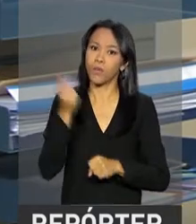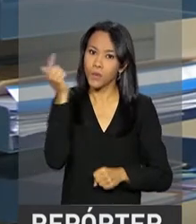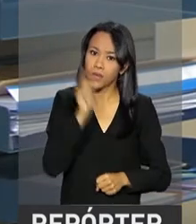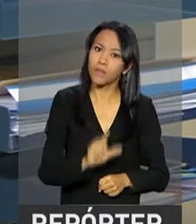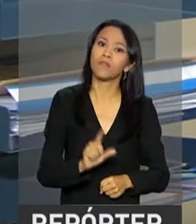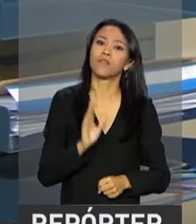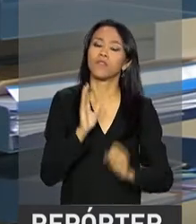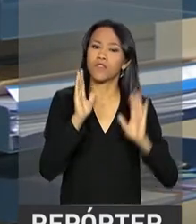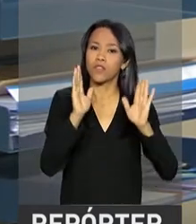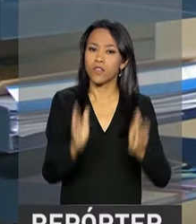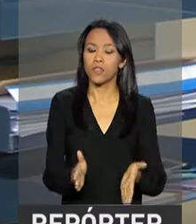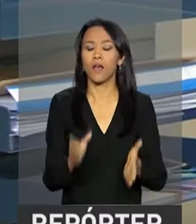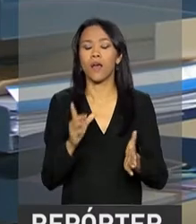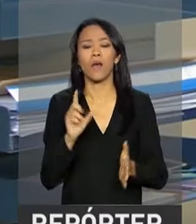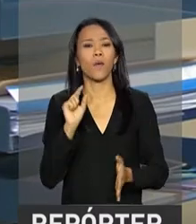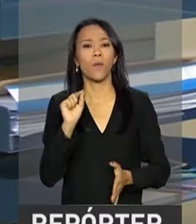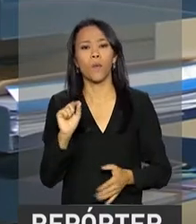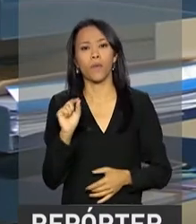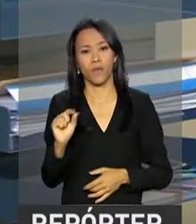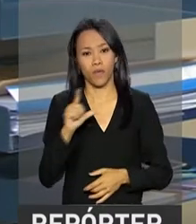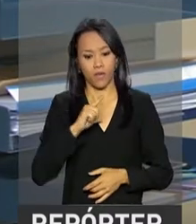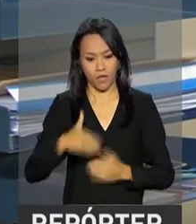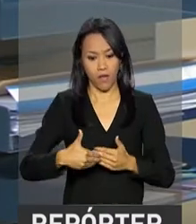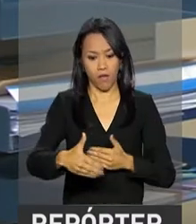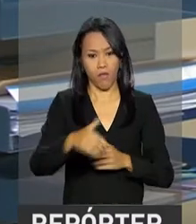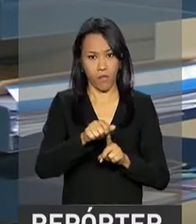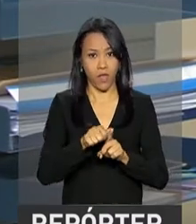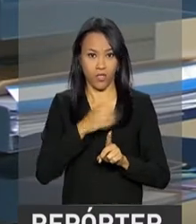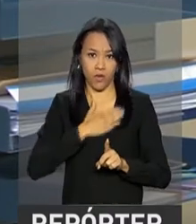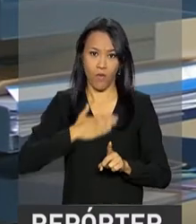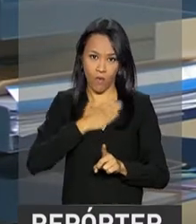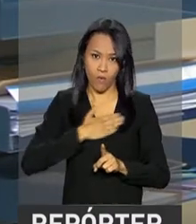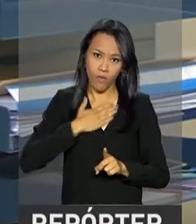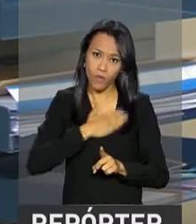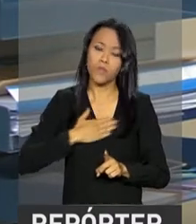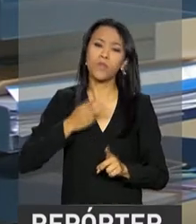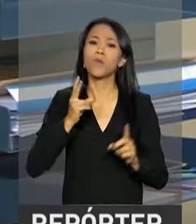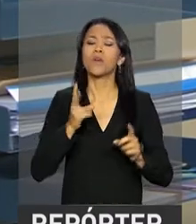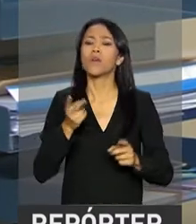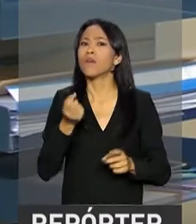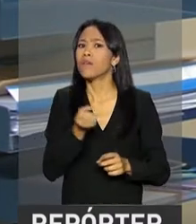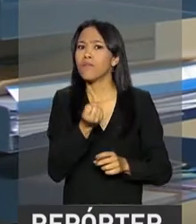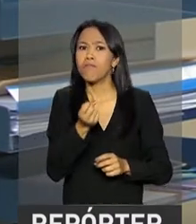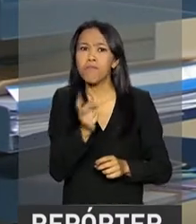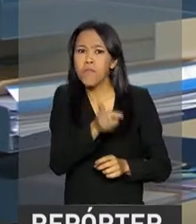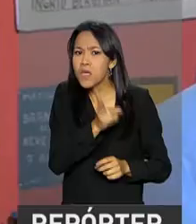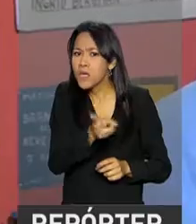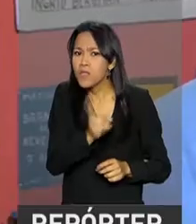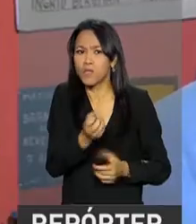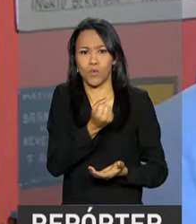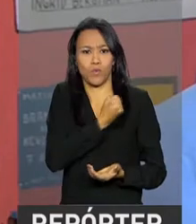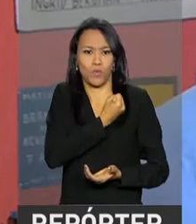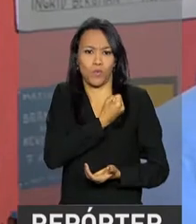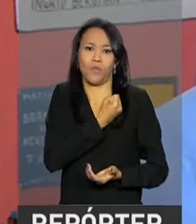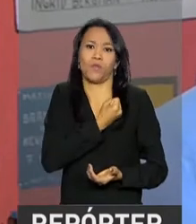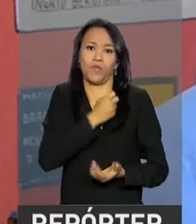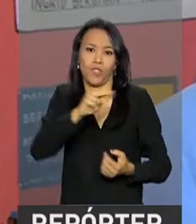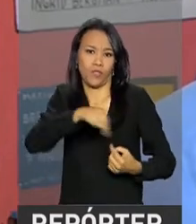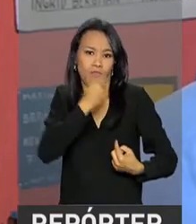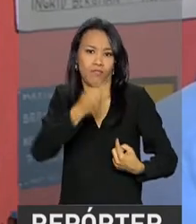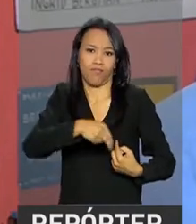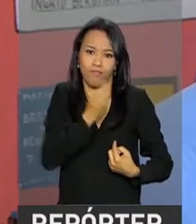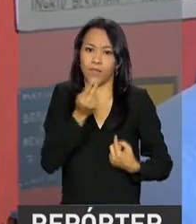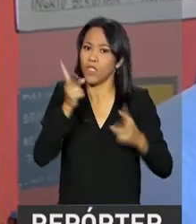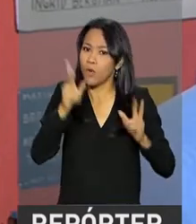já ter agora em agosto feito mesmo número de transplante foi feito no passado o filho de 16 anos